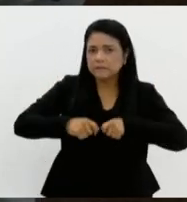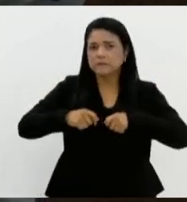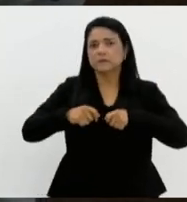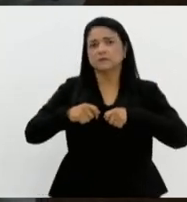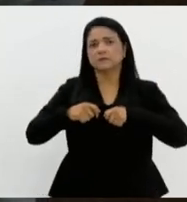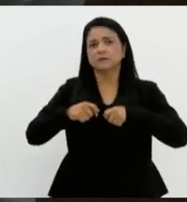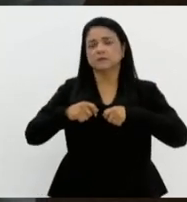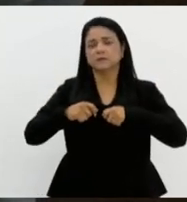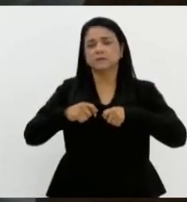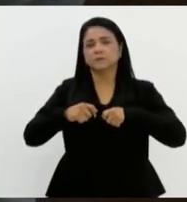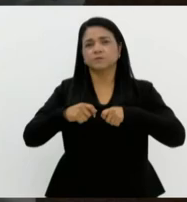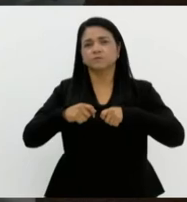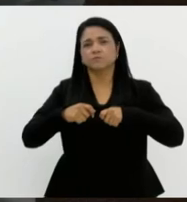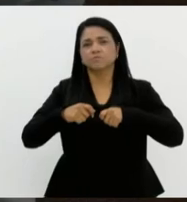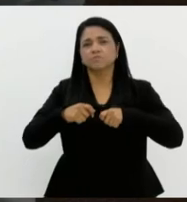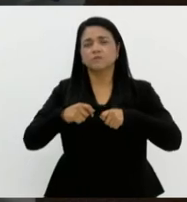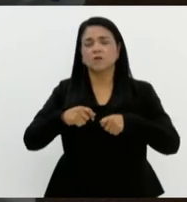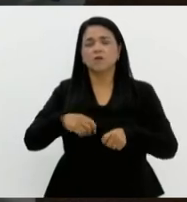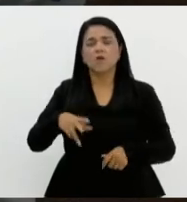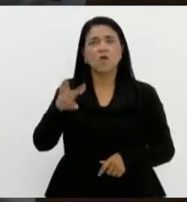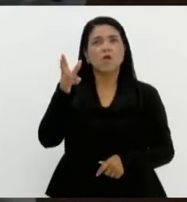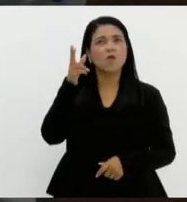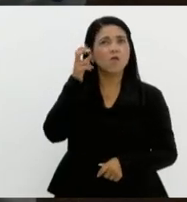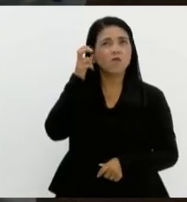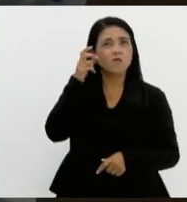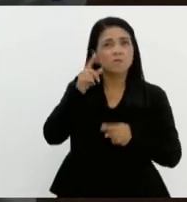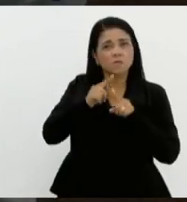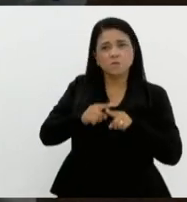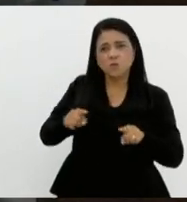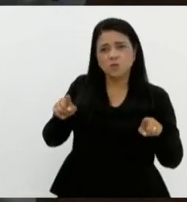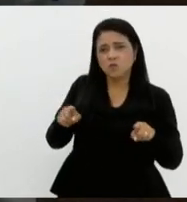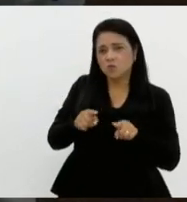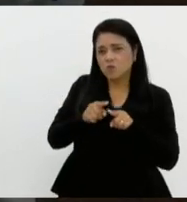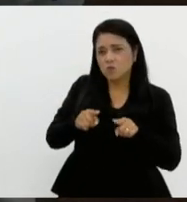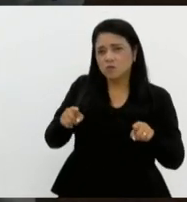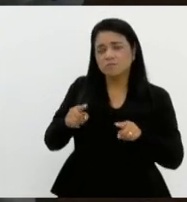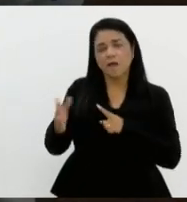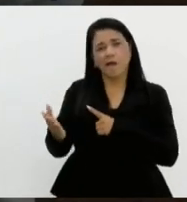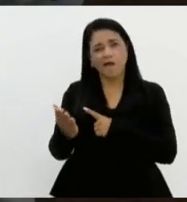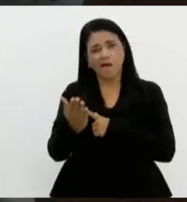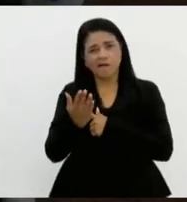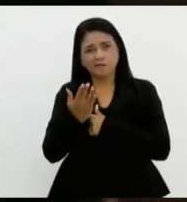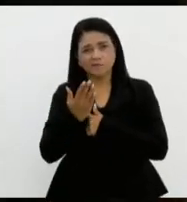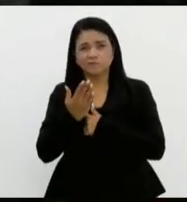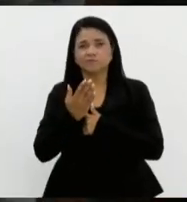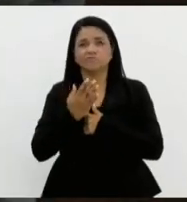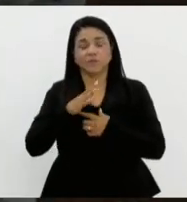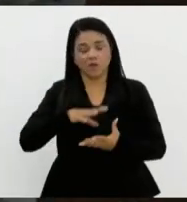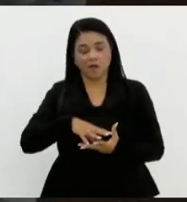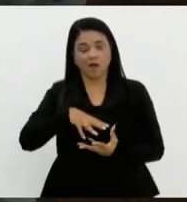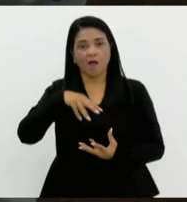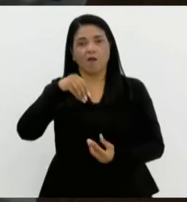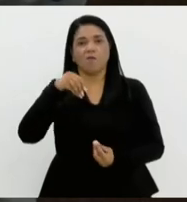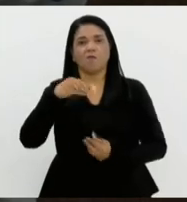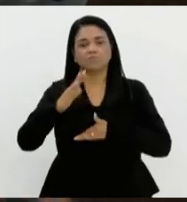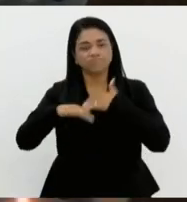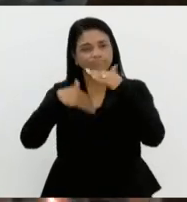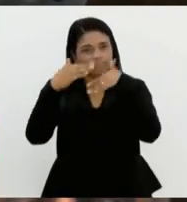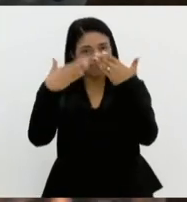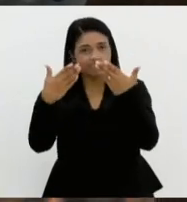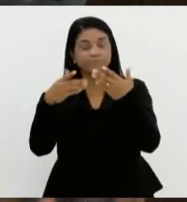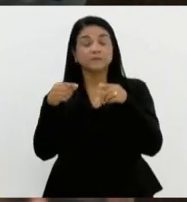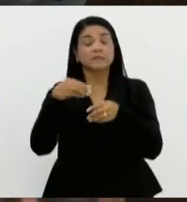de apreciar a música, que é uma coisa que ajuda a nossa alma. E